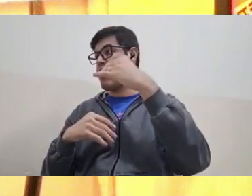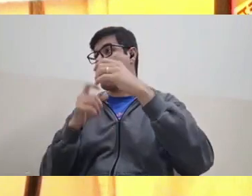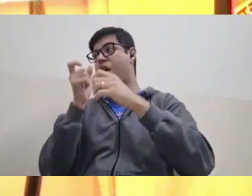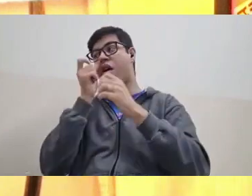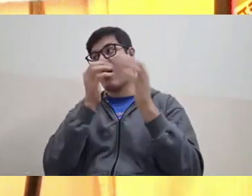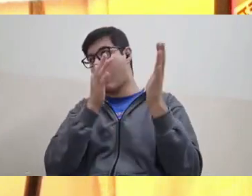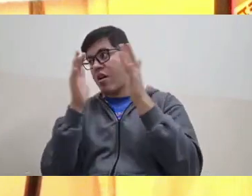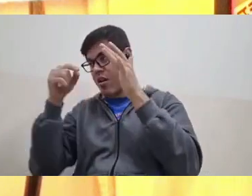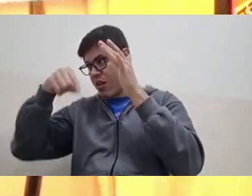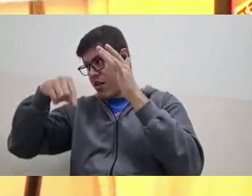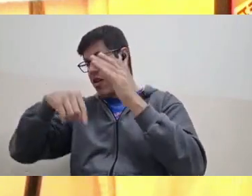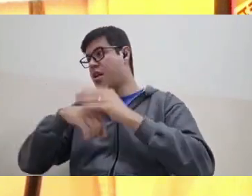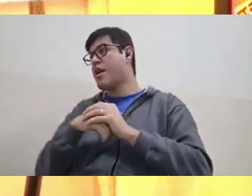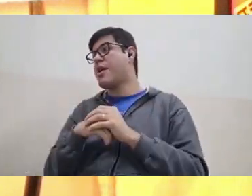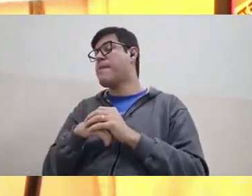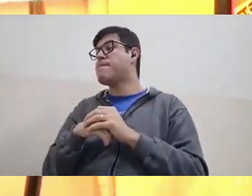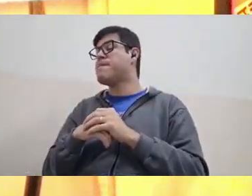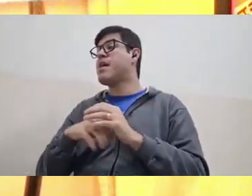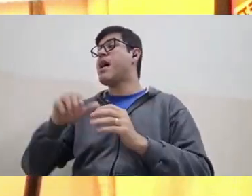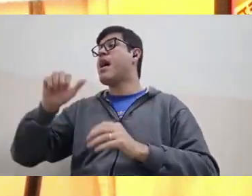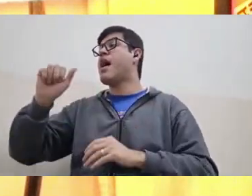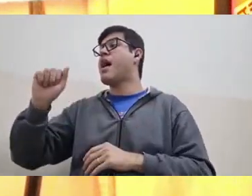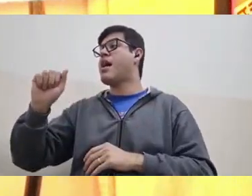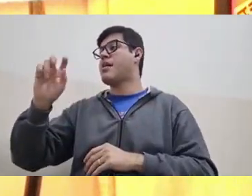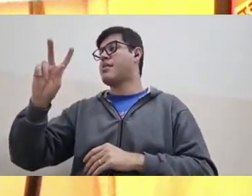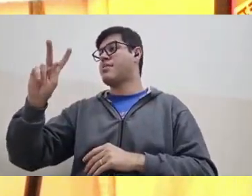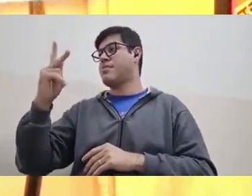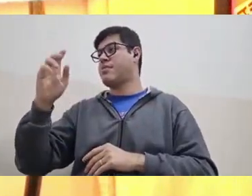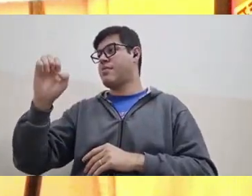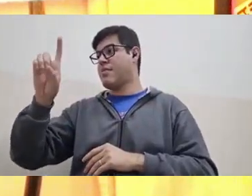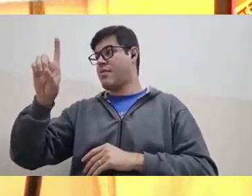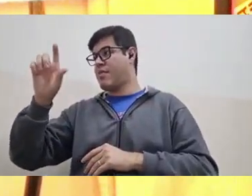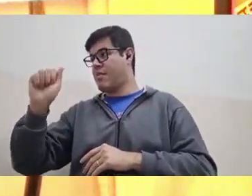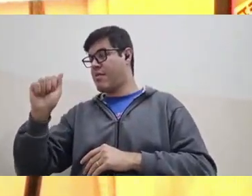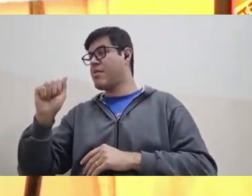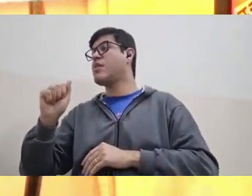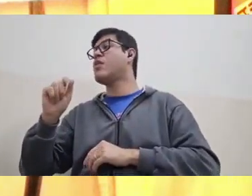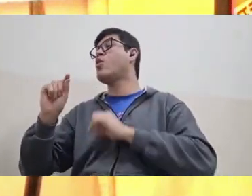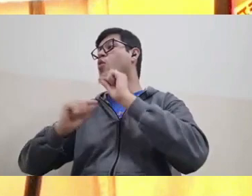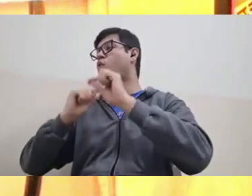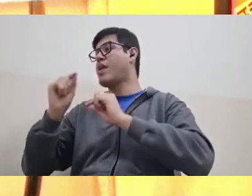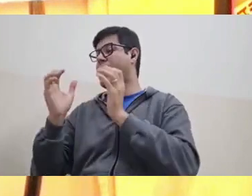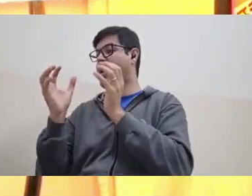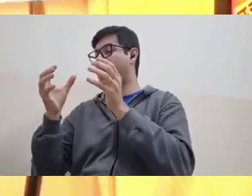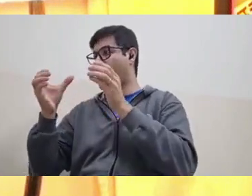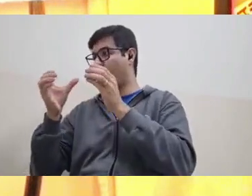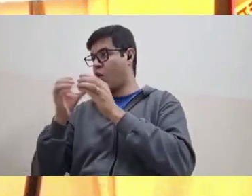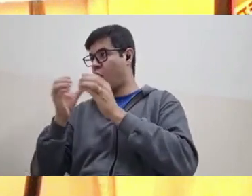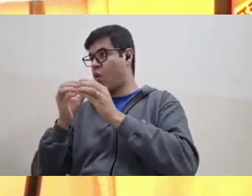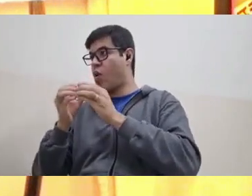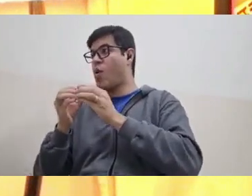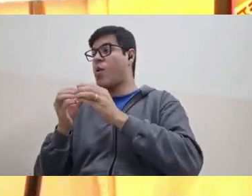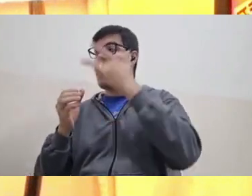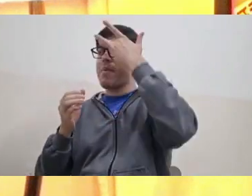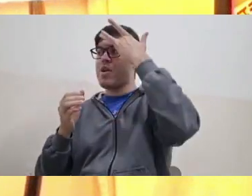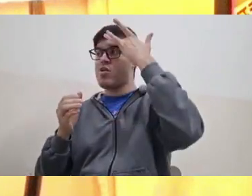essa associação do homem do Amanhã era a guarda mirim antes pegava os garotos garotas antes